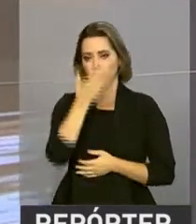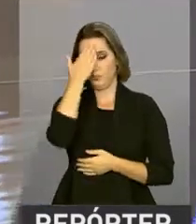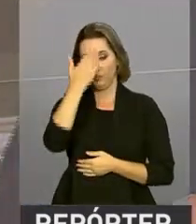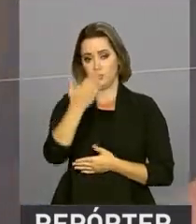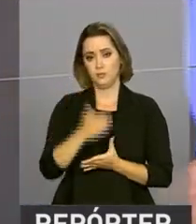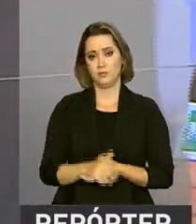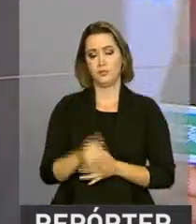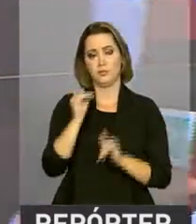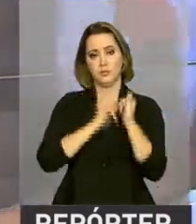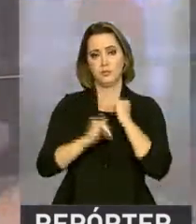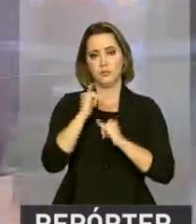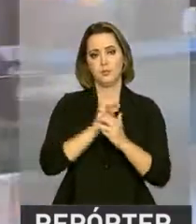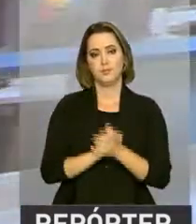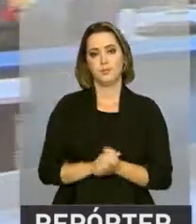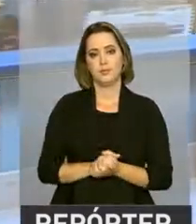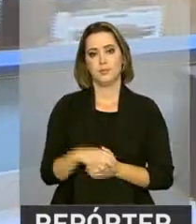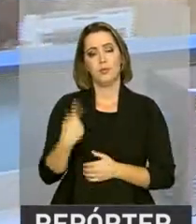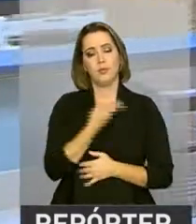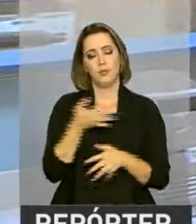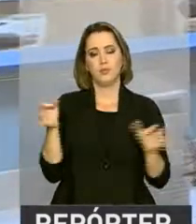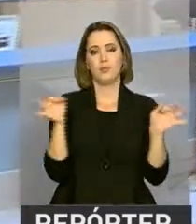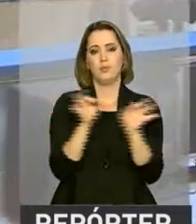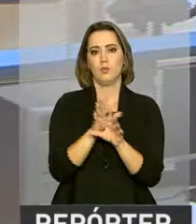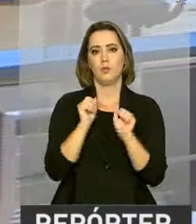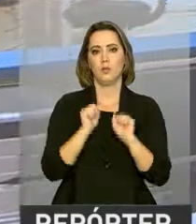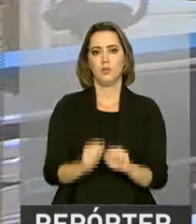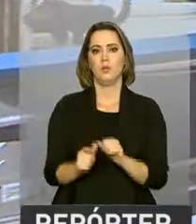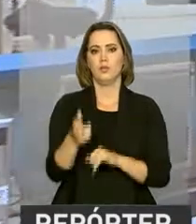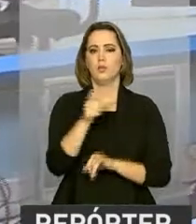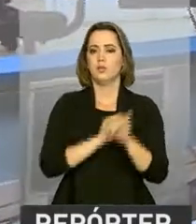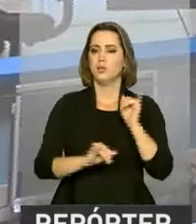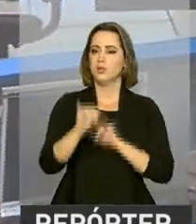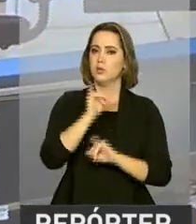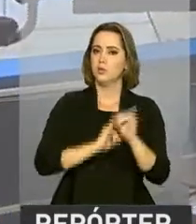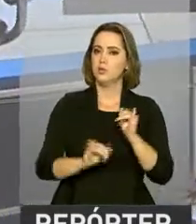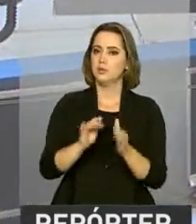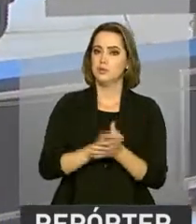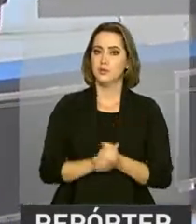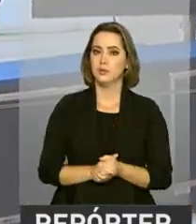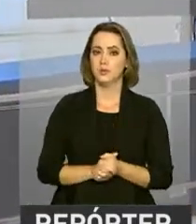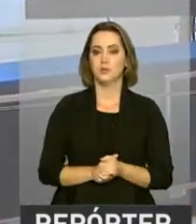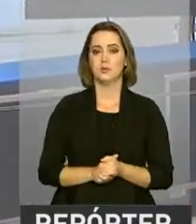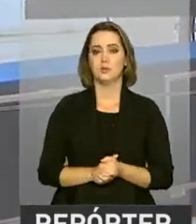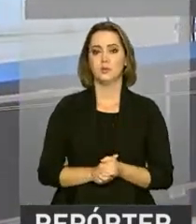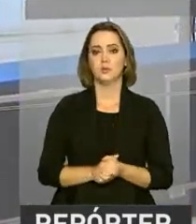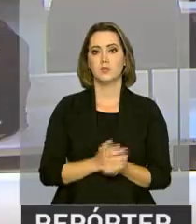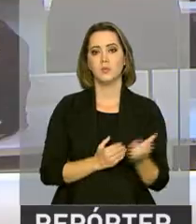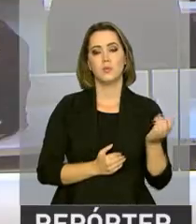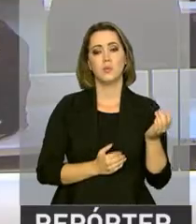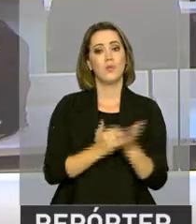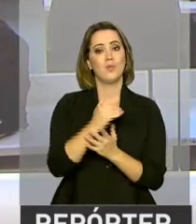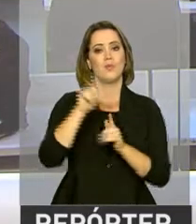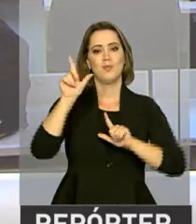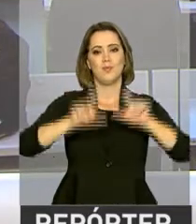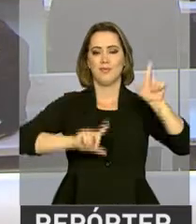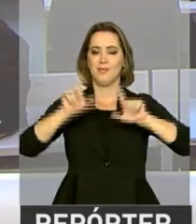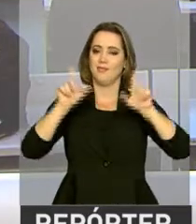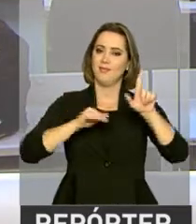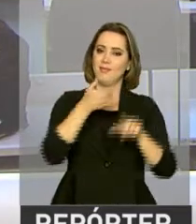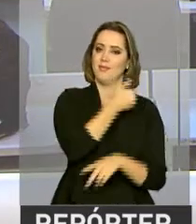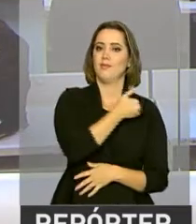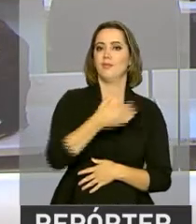obrigado por essas informações nós ficamos por aqui podemos voltar a qualquer momento com outras informações continue com a gente